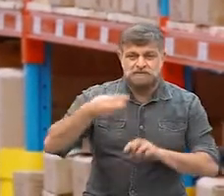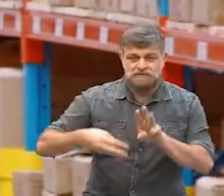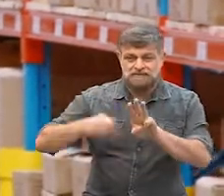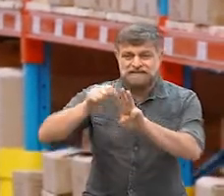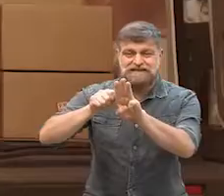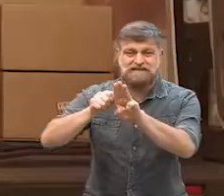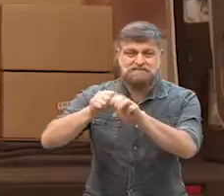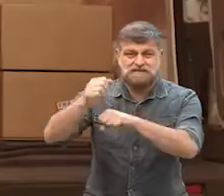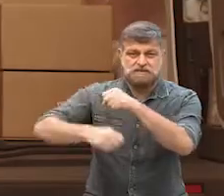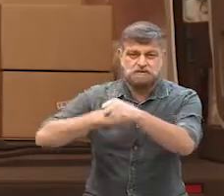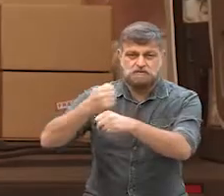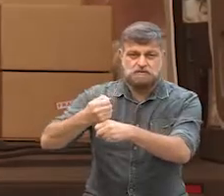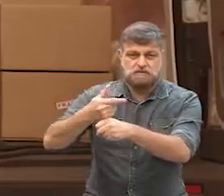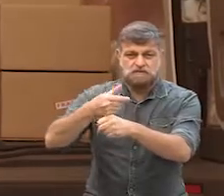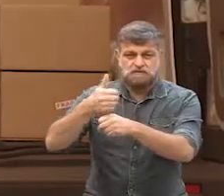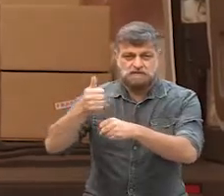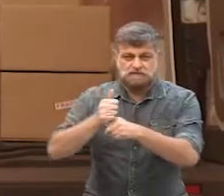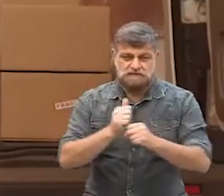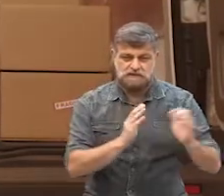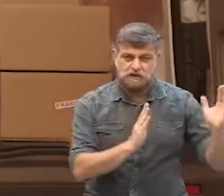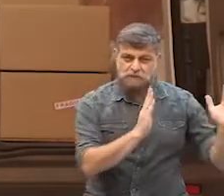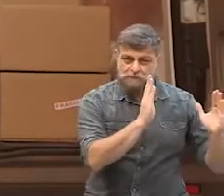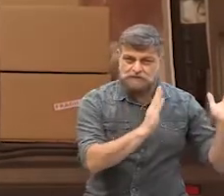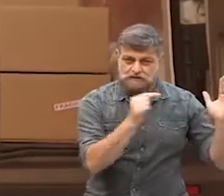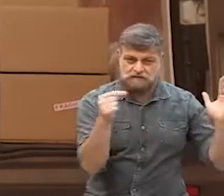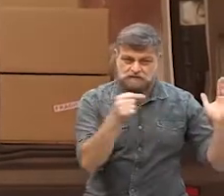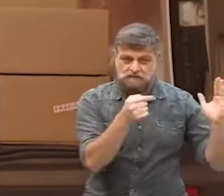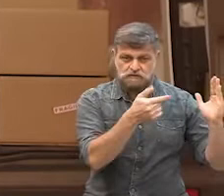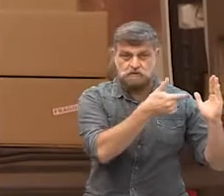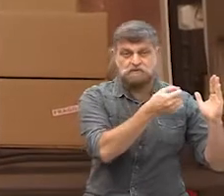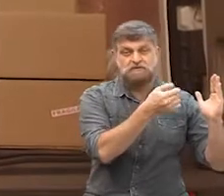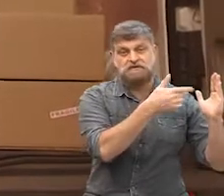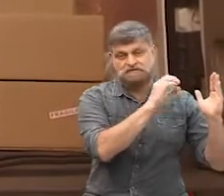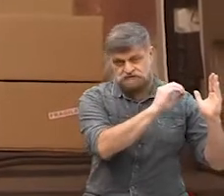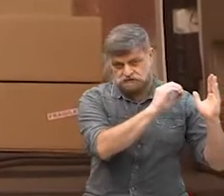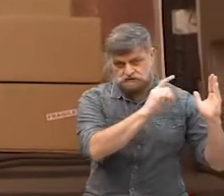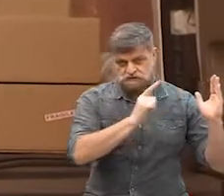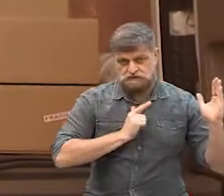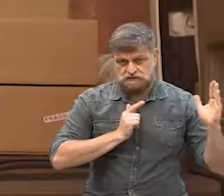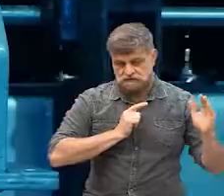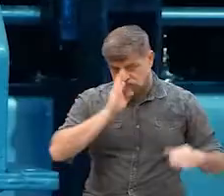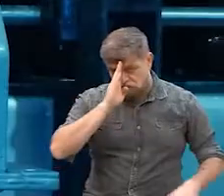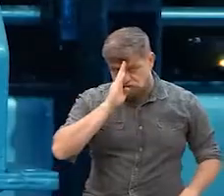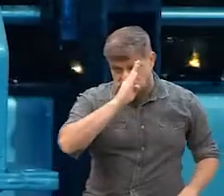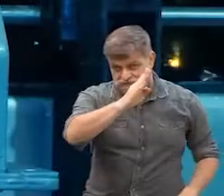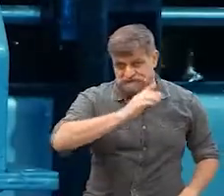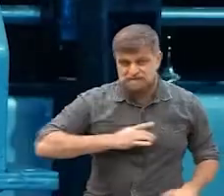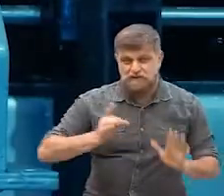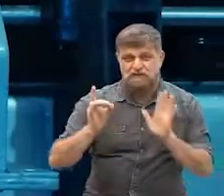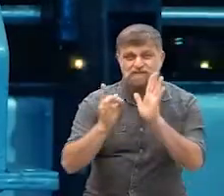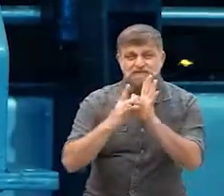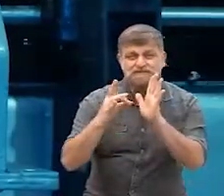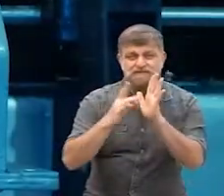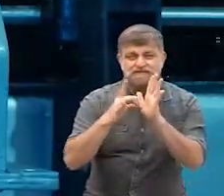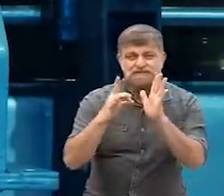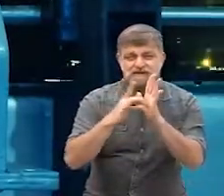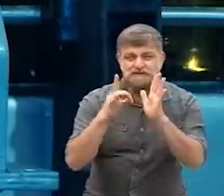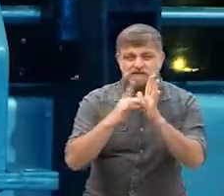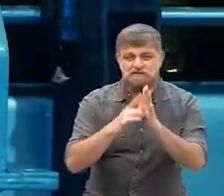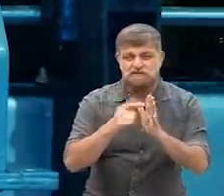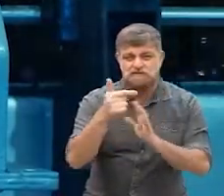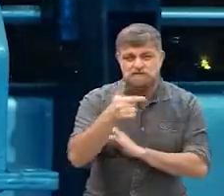em comparação ao mesmo período de 2020, com destaque para embalagens de vidro, que cresceram